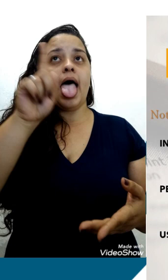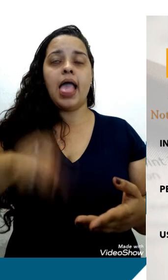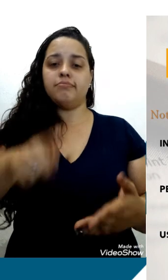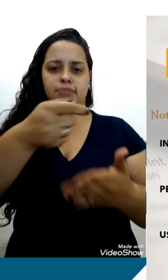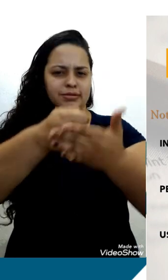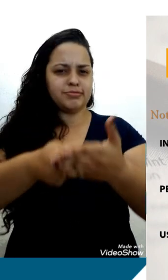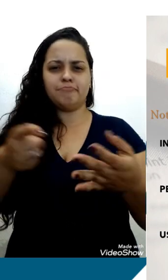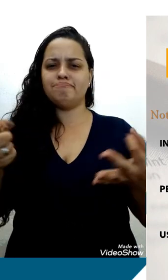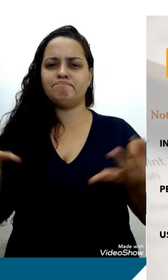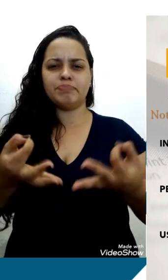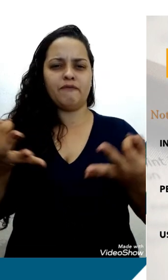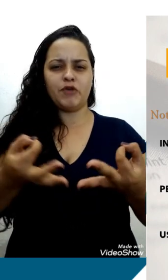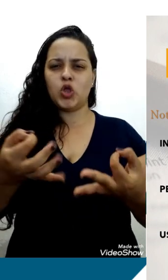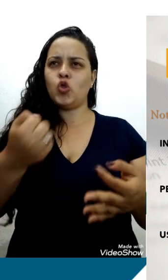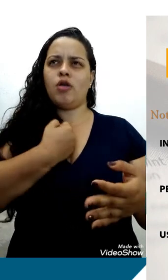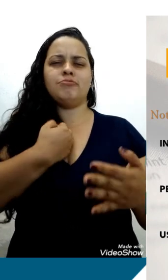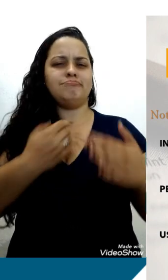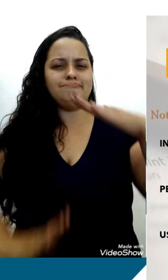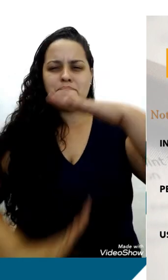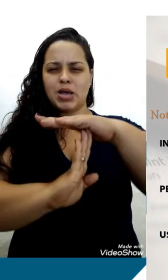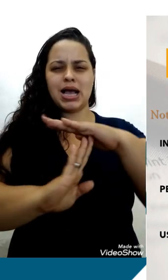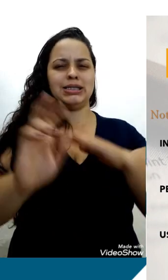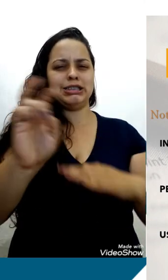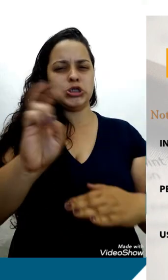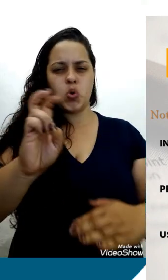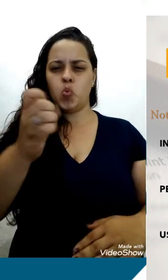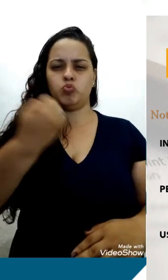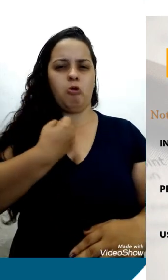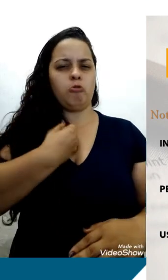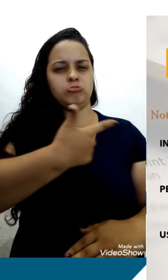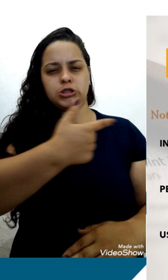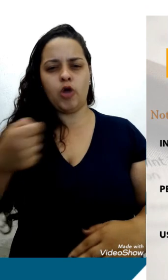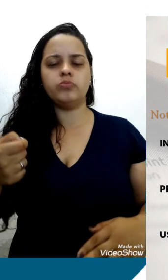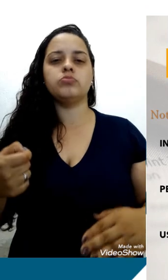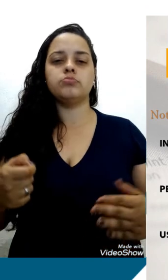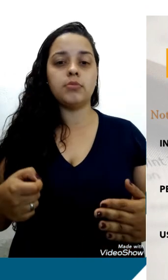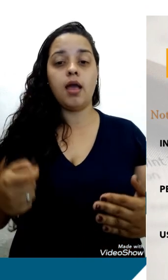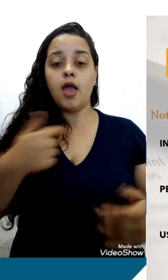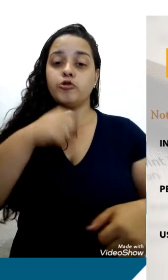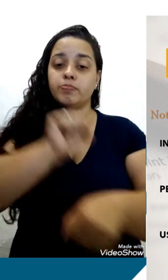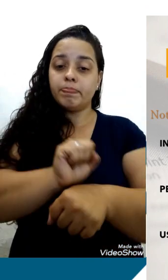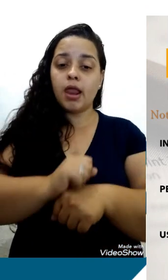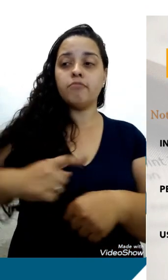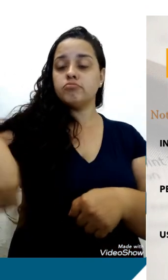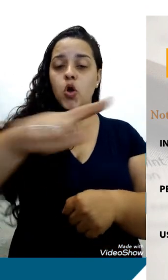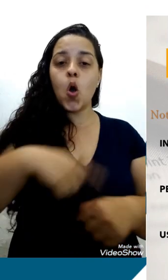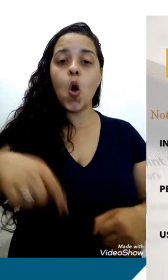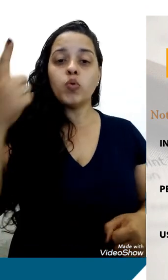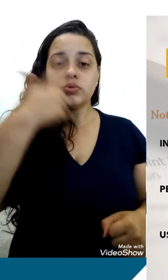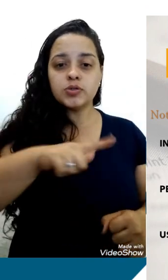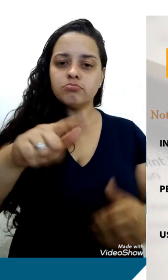receberia nota 200 na competência 2, uma redação nível 5. E é assim que eu espero que vocês consigam fazer daqui